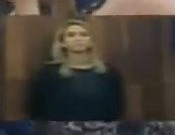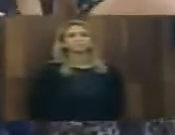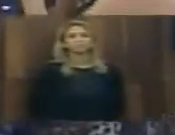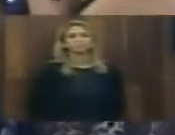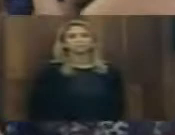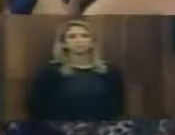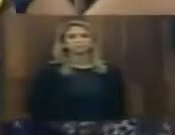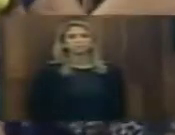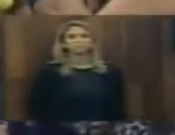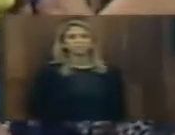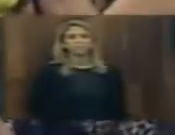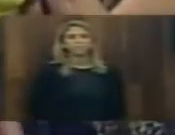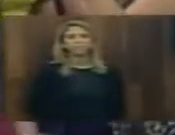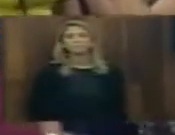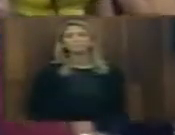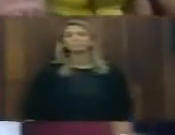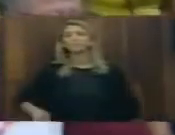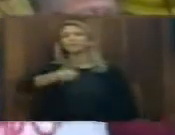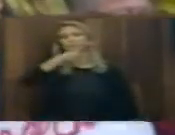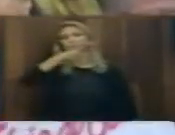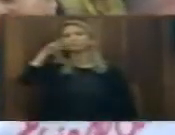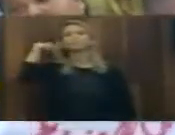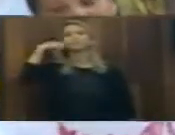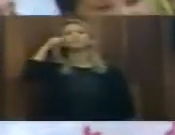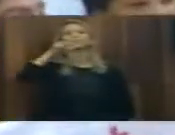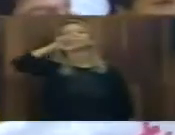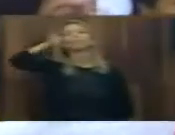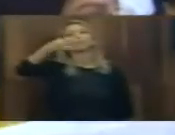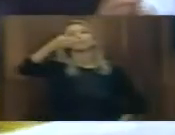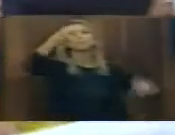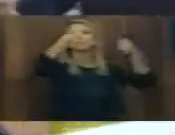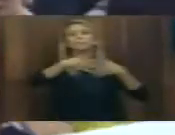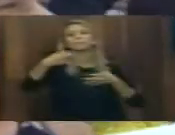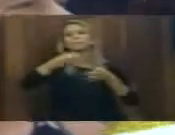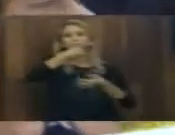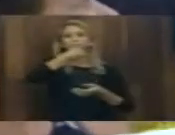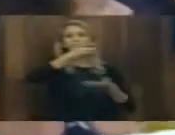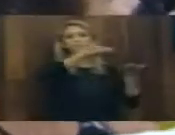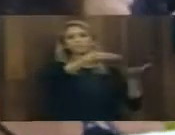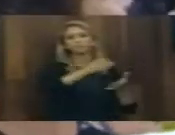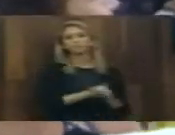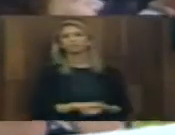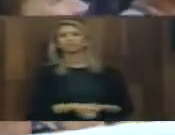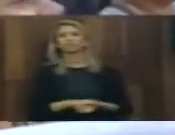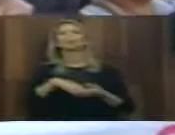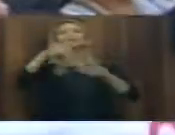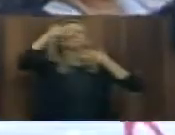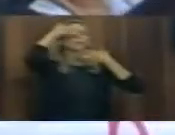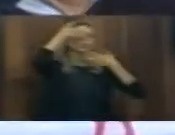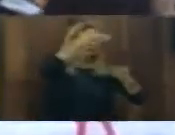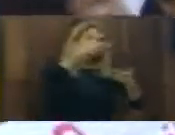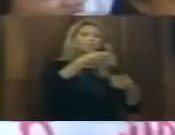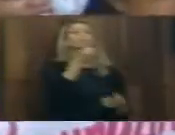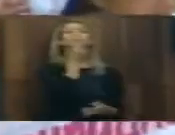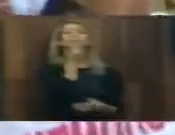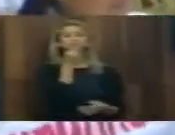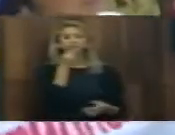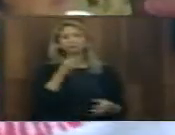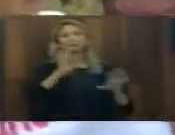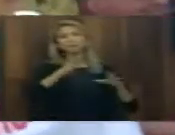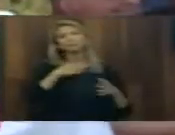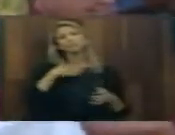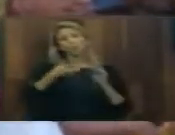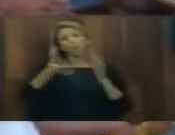Pois não, vereadora. Obrigada, vereador, pela parte. Eu hoje estive conversando com duas agentes, né,